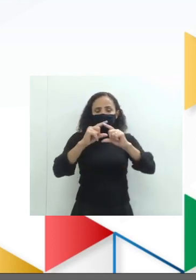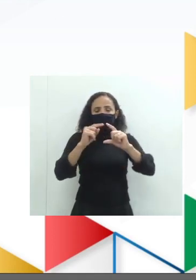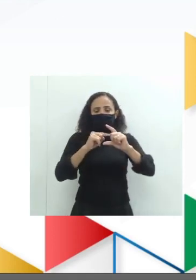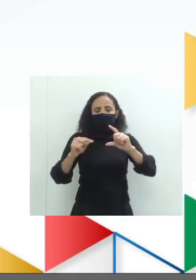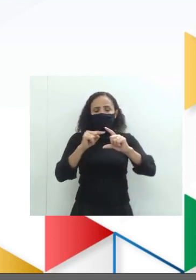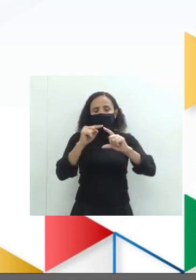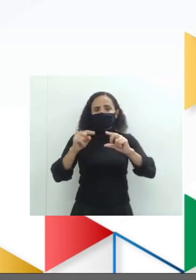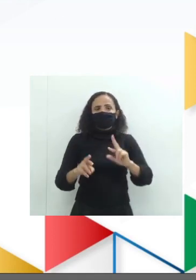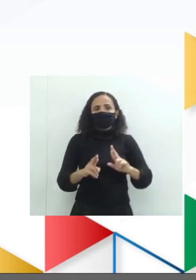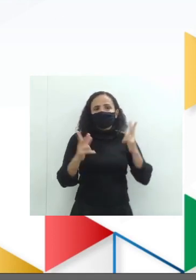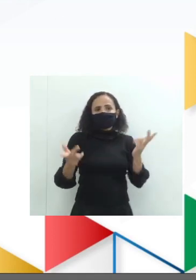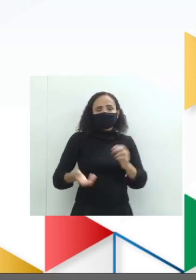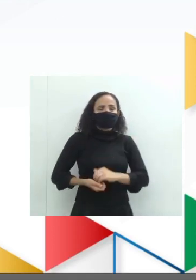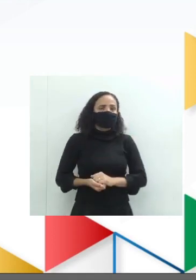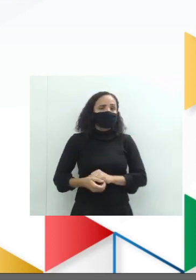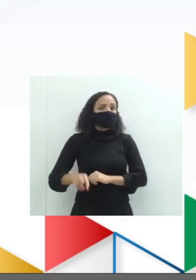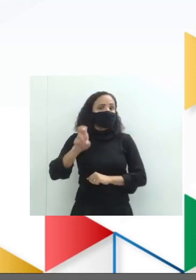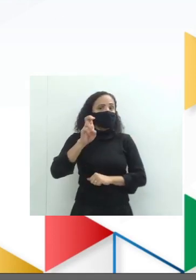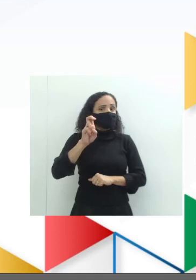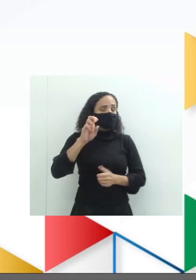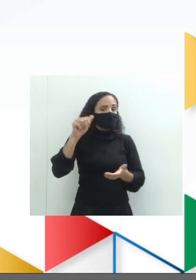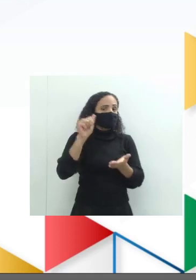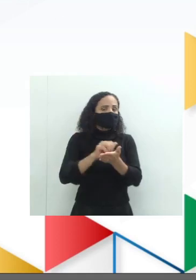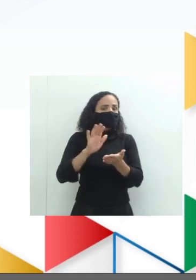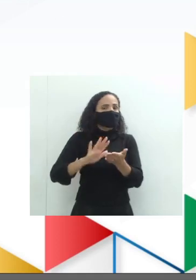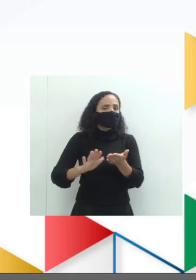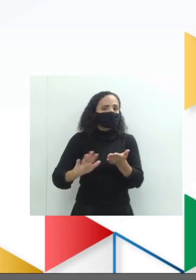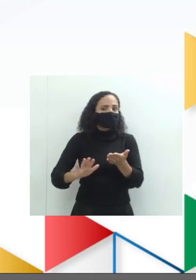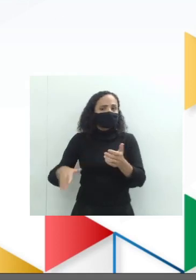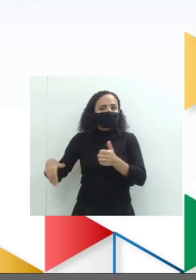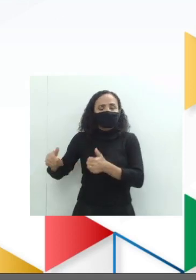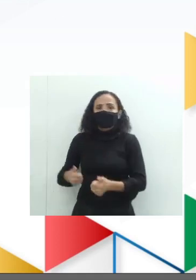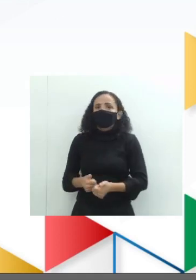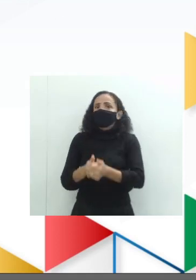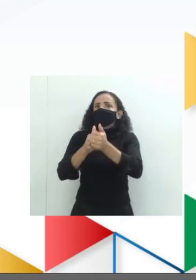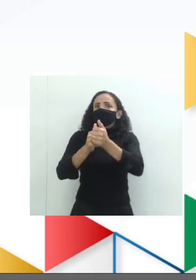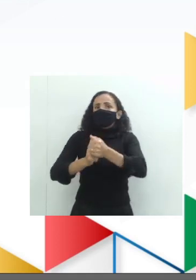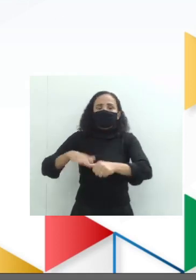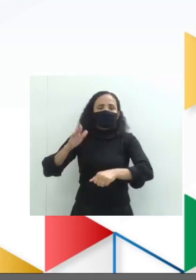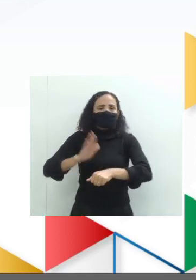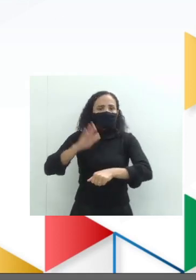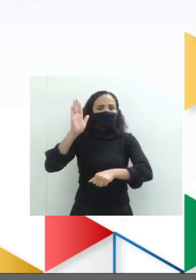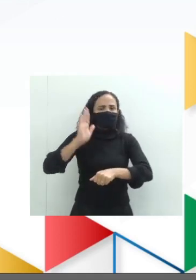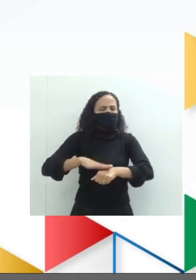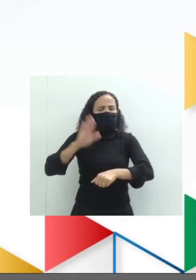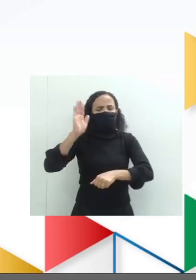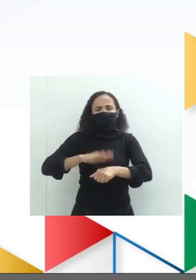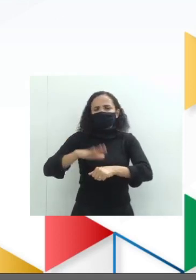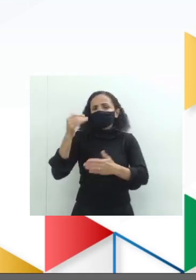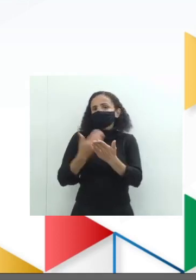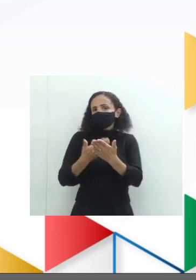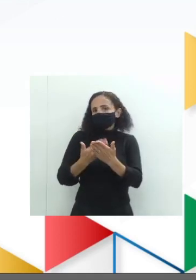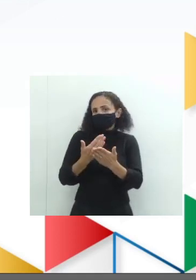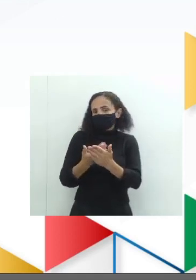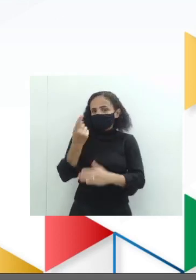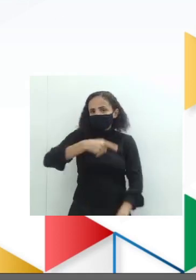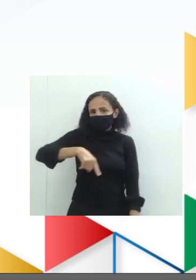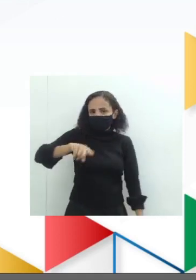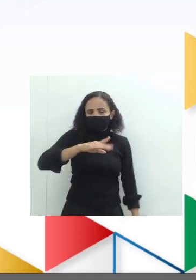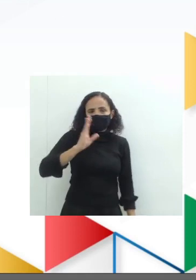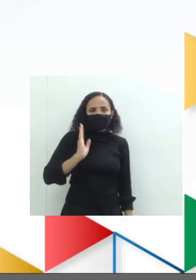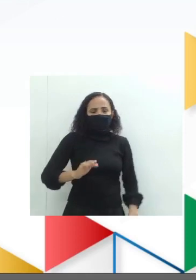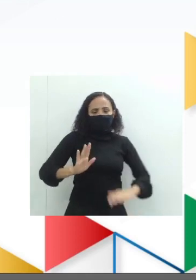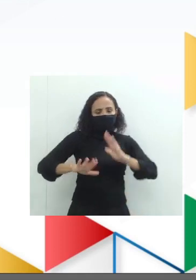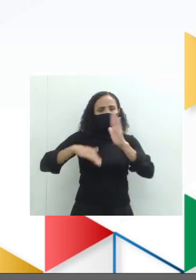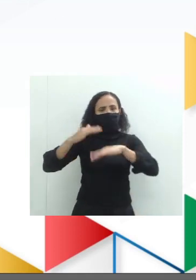distintos, tá bom? Quinta atividade para a gente já seguir com um nível muito gostoso, nível alto, tá bom? Já